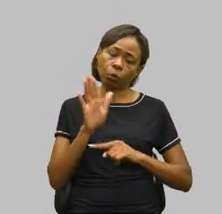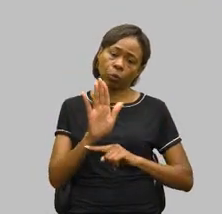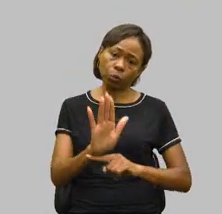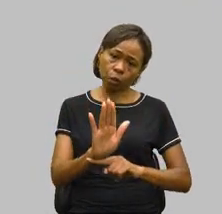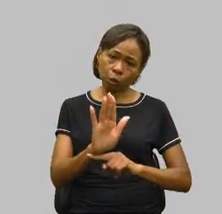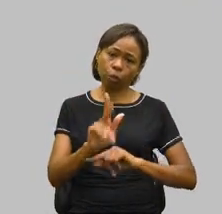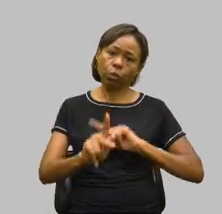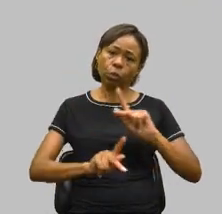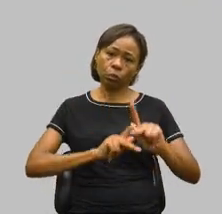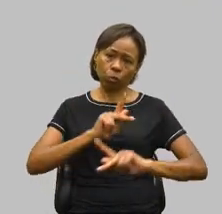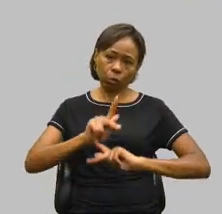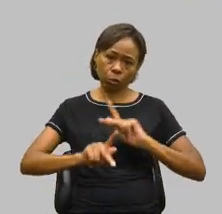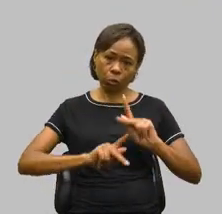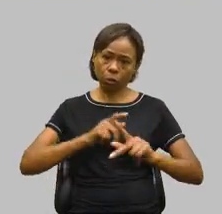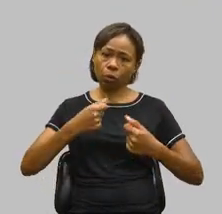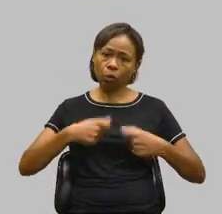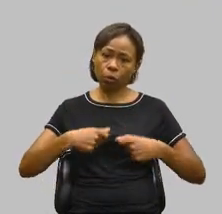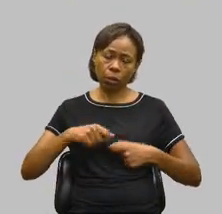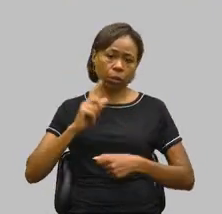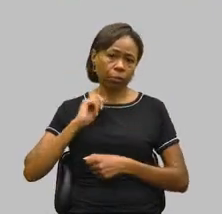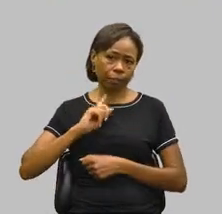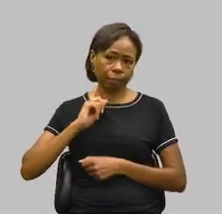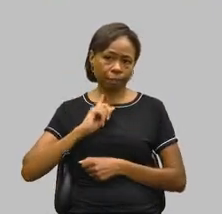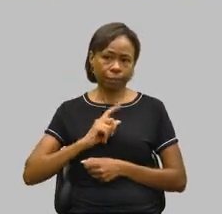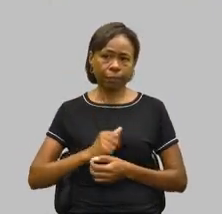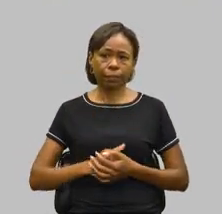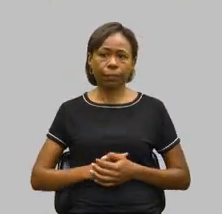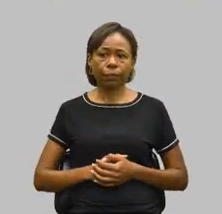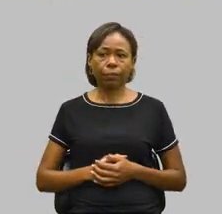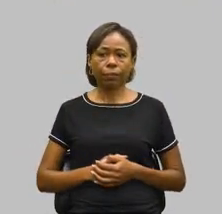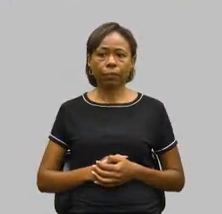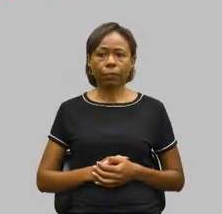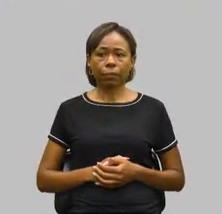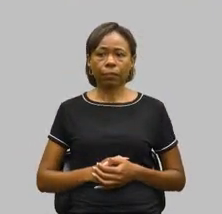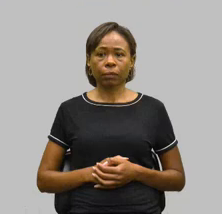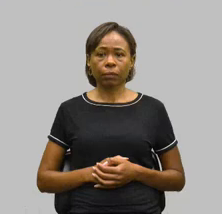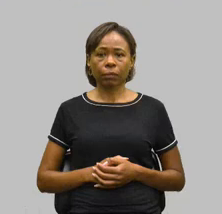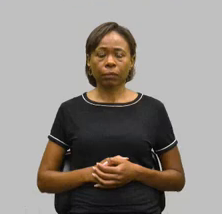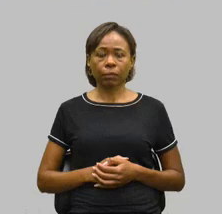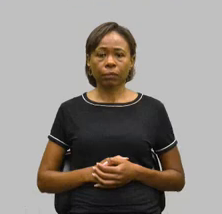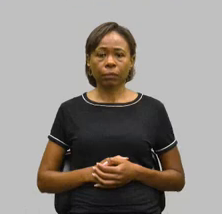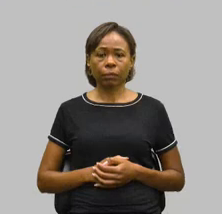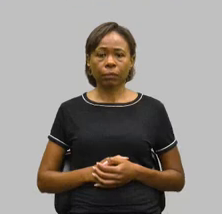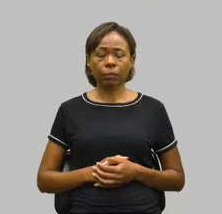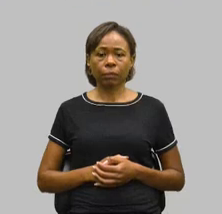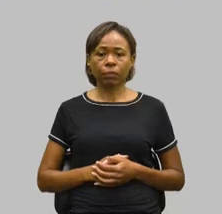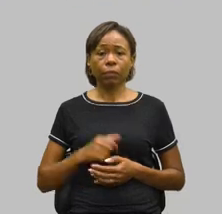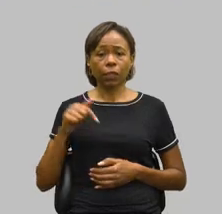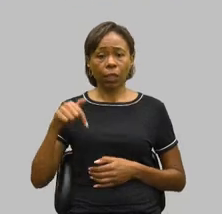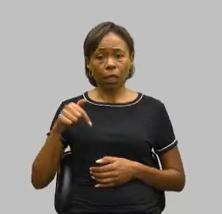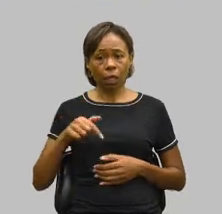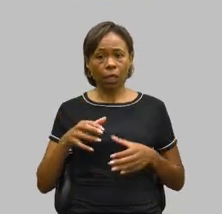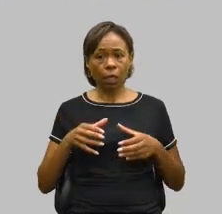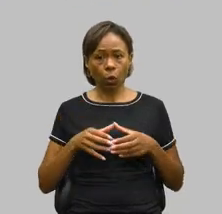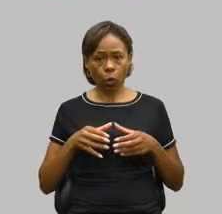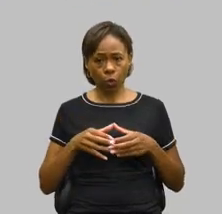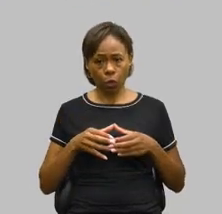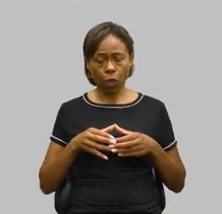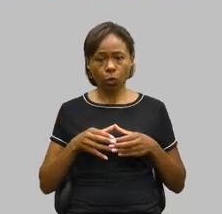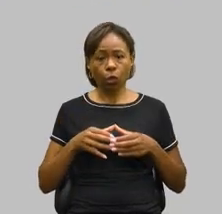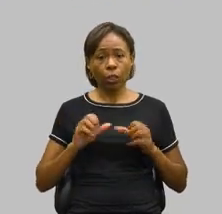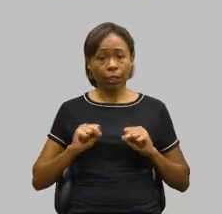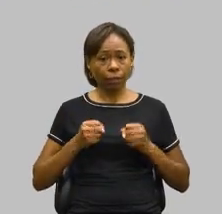precisa muito né no estado de Minas Gerais sobre a na Perspectiva da comissão de defesa dos direitos da